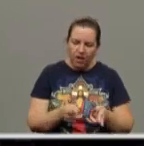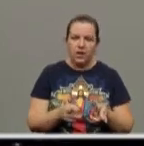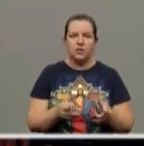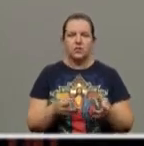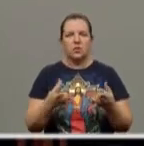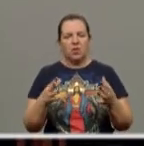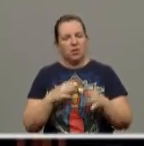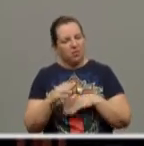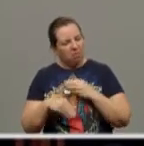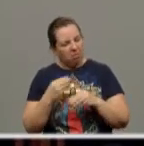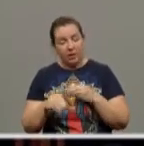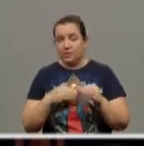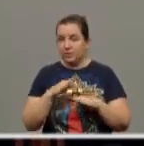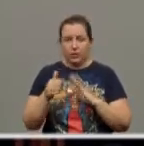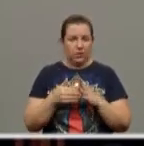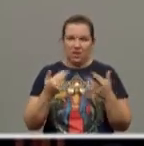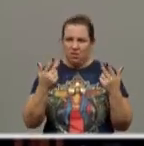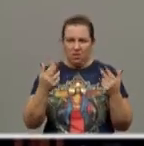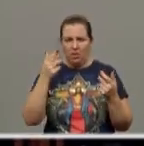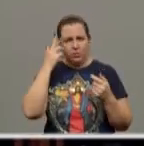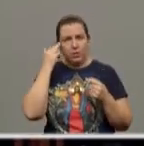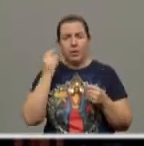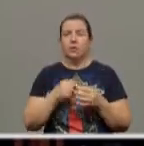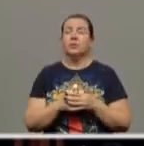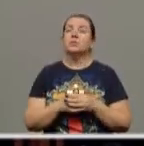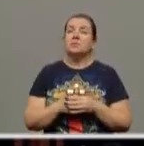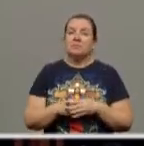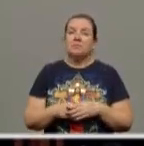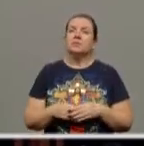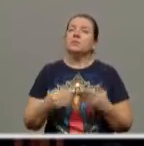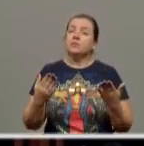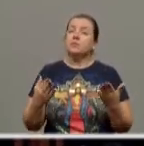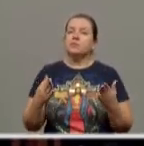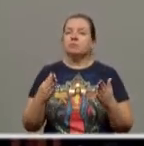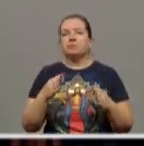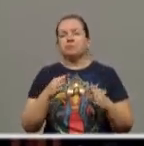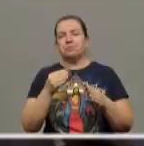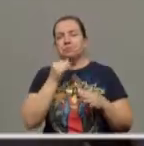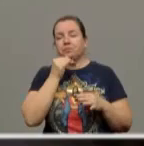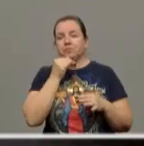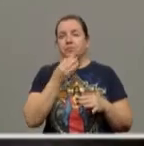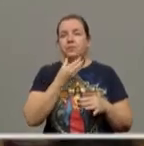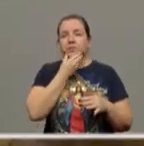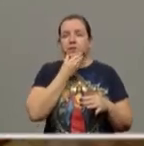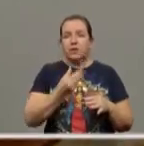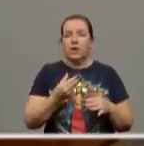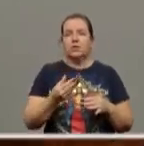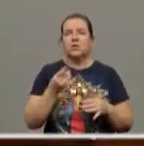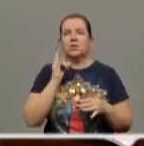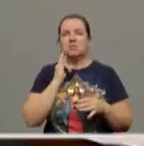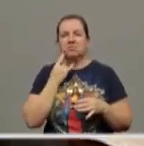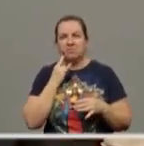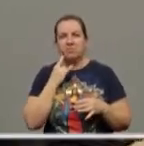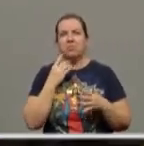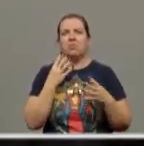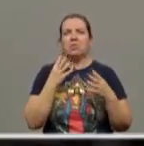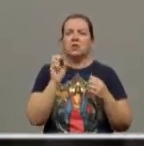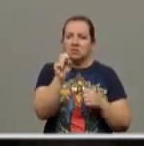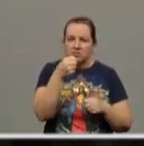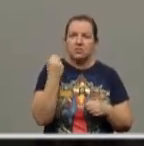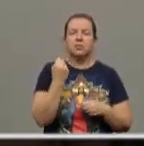aquela bagunça toda. A gente chegou em tempos de Natal, por exemplo, beber não sei quantas e quantas caixas, todo mundo